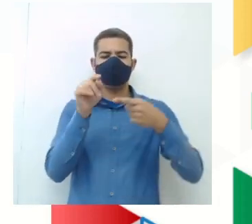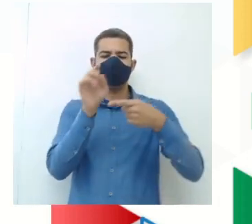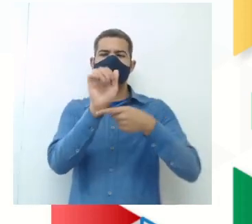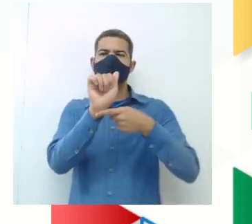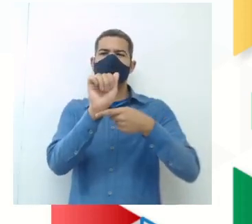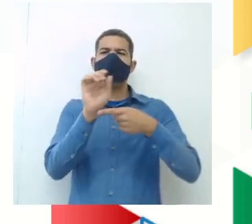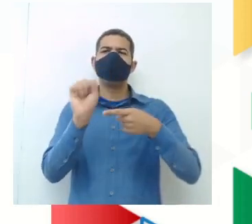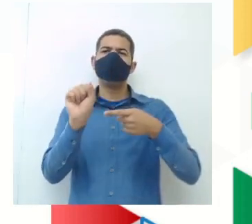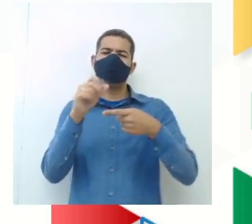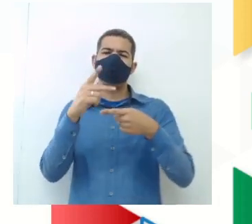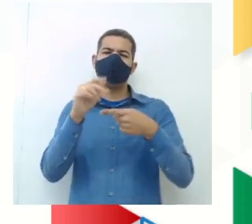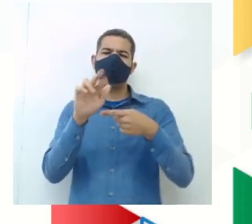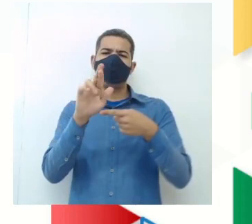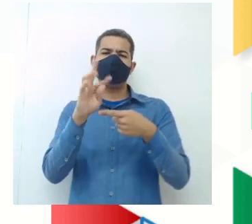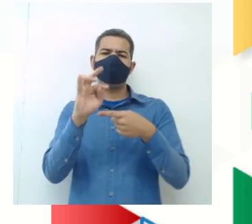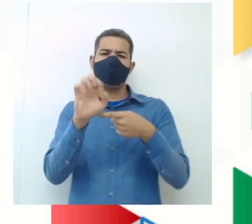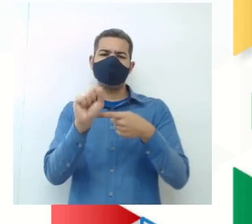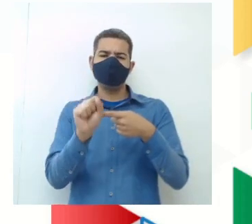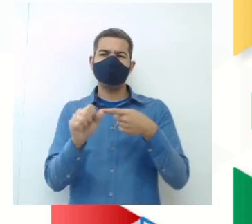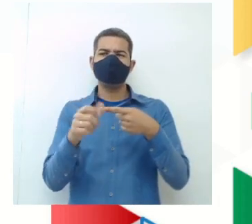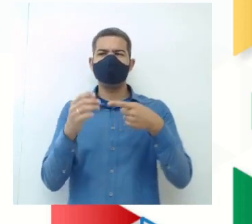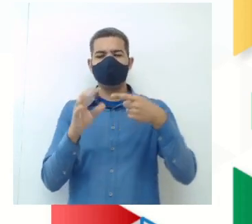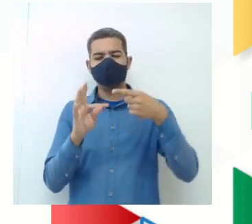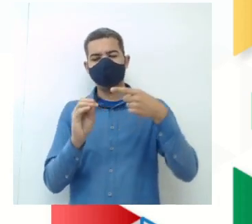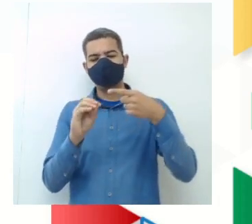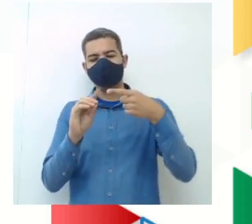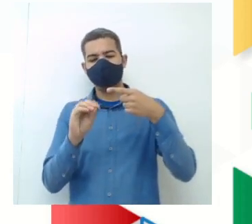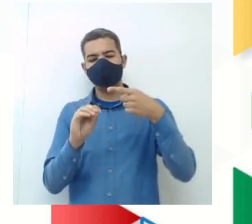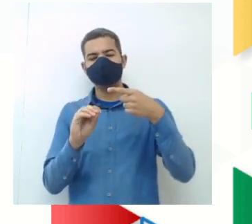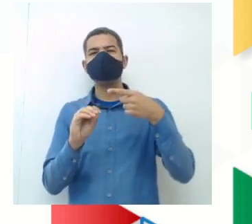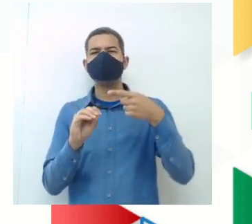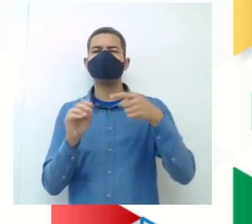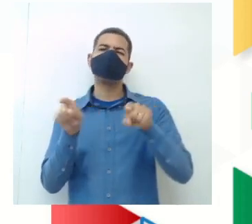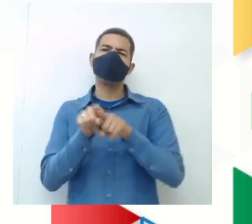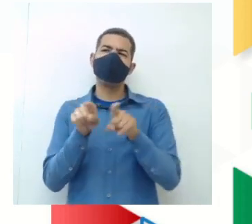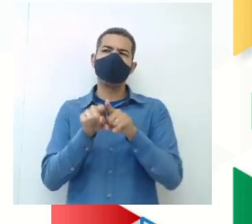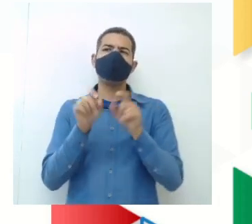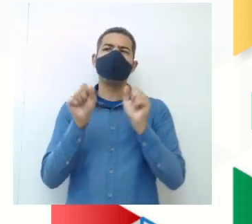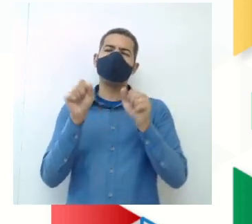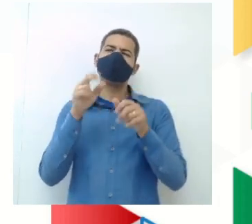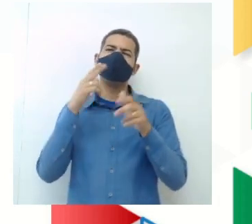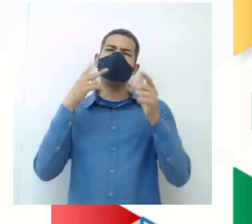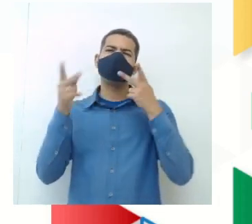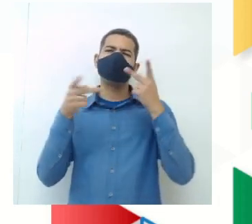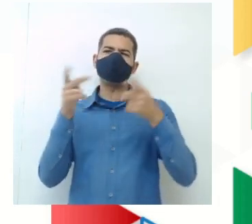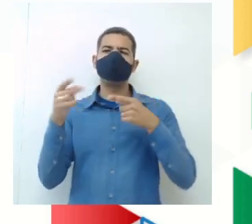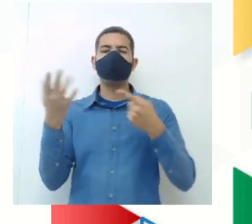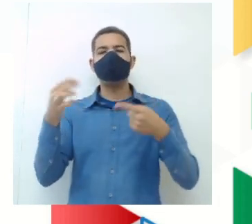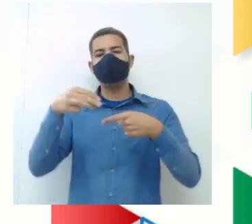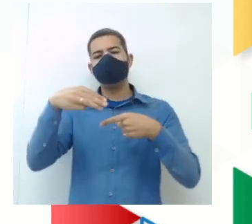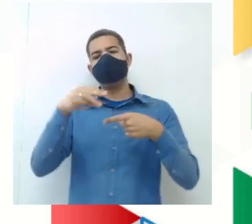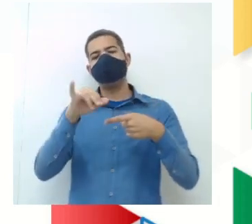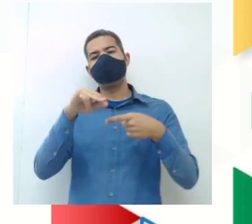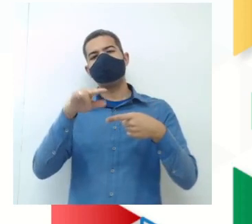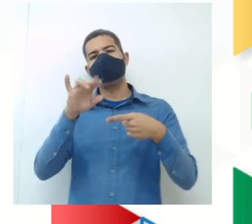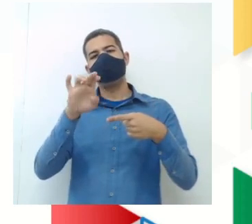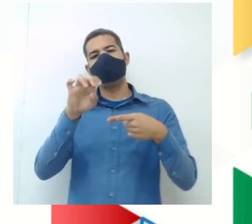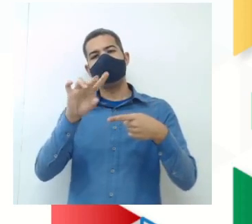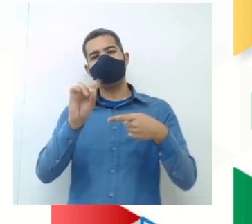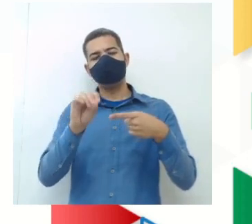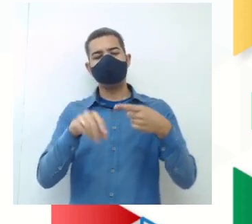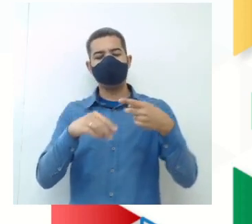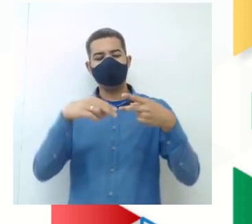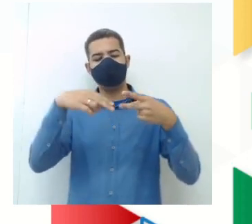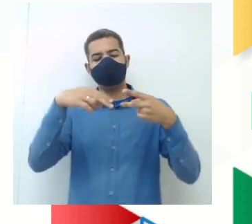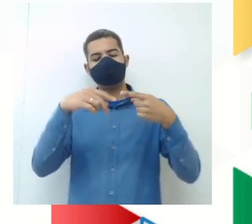numerador parte, no lugar do denominador todo. Então, parte e todo também é muito falado. Ou minuendo e subtraindo. É